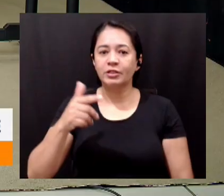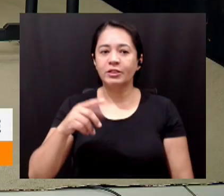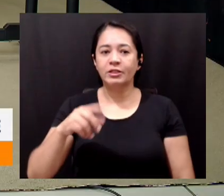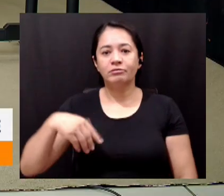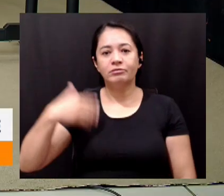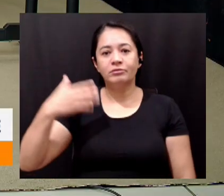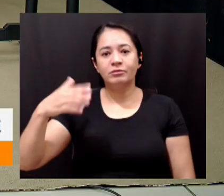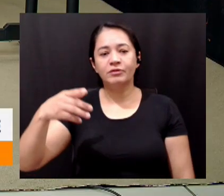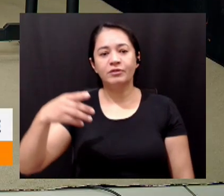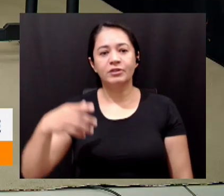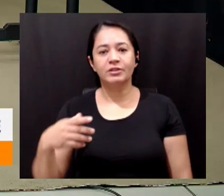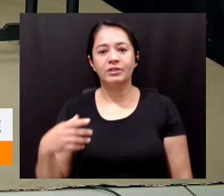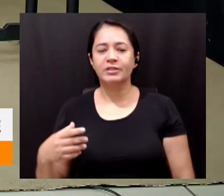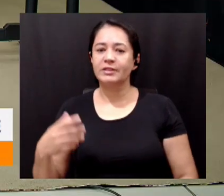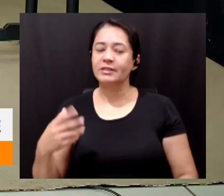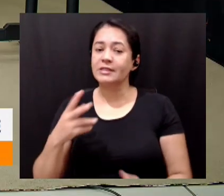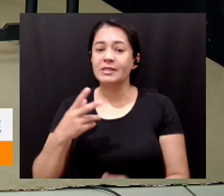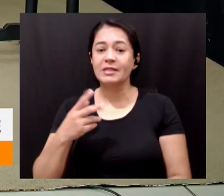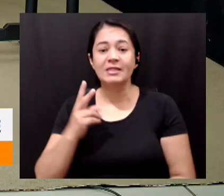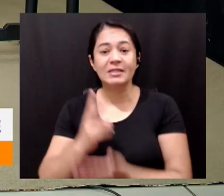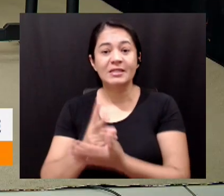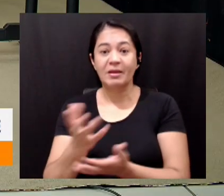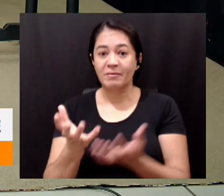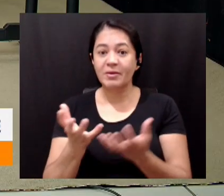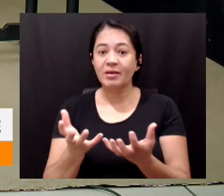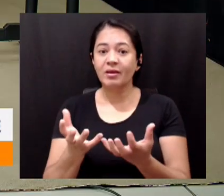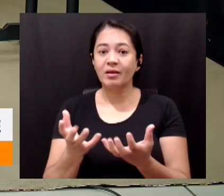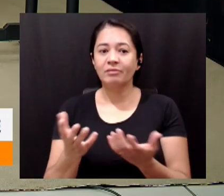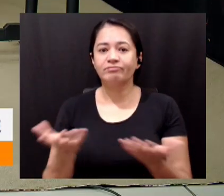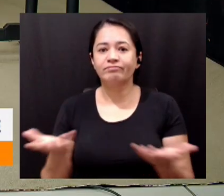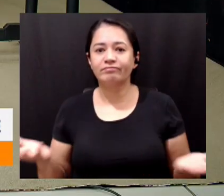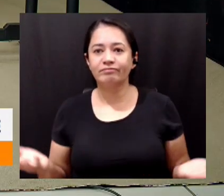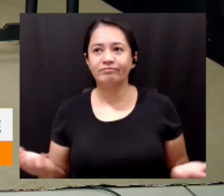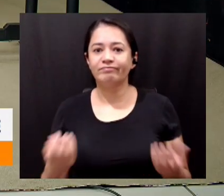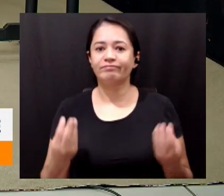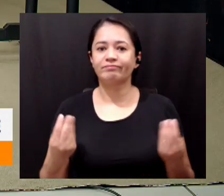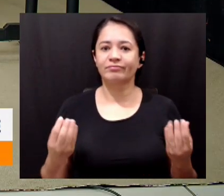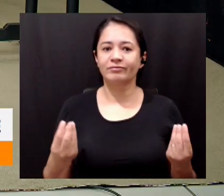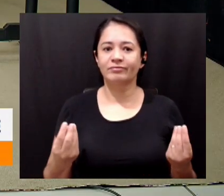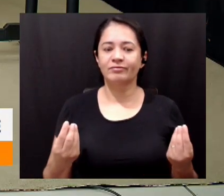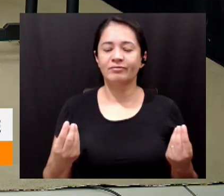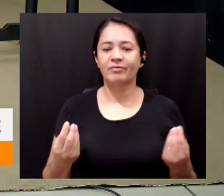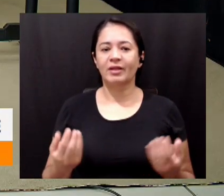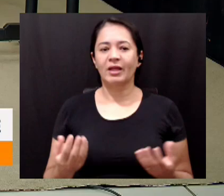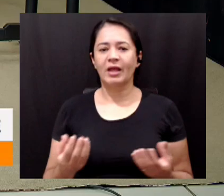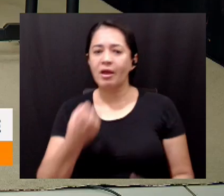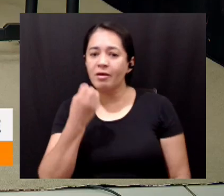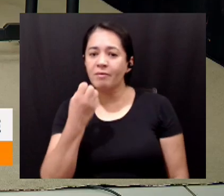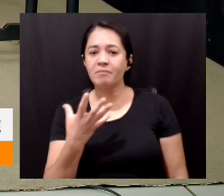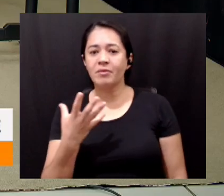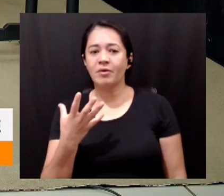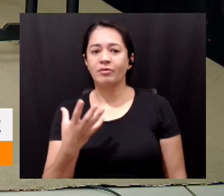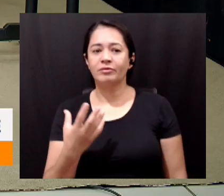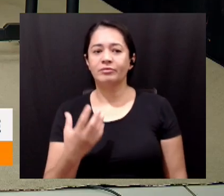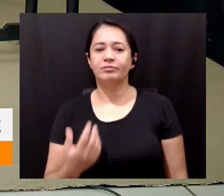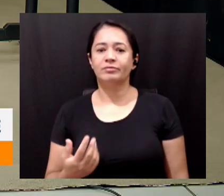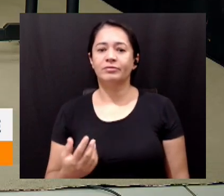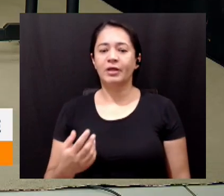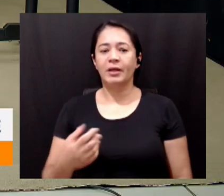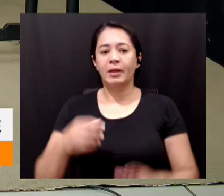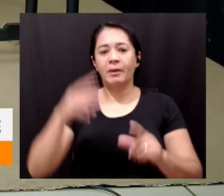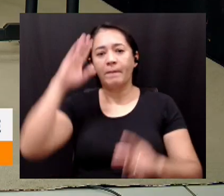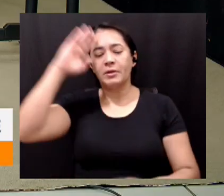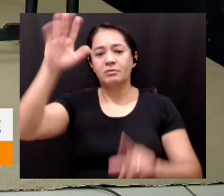o exercício físico, então é algo que te traz um bem-estar, e no caso das plataformas, né, te